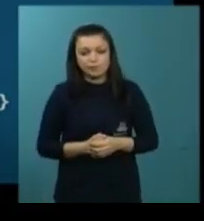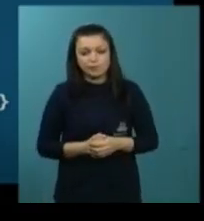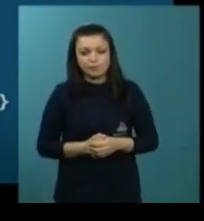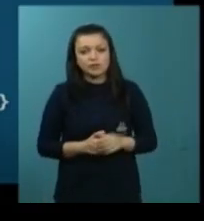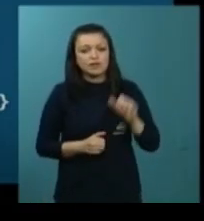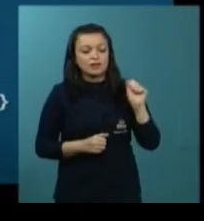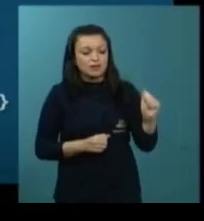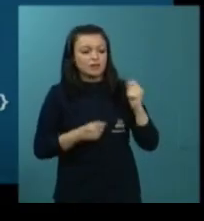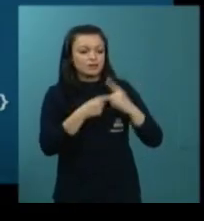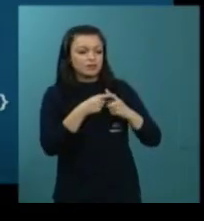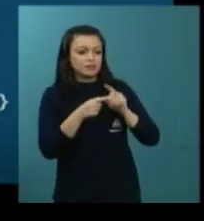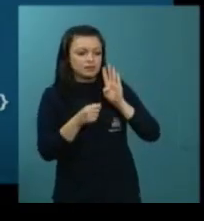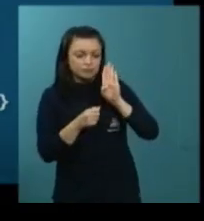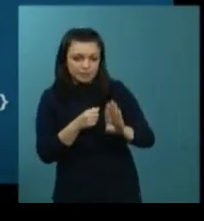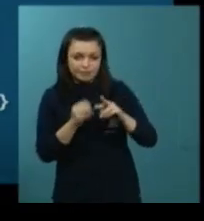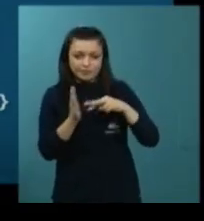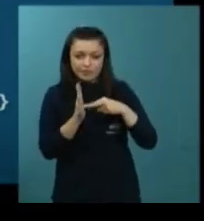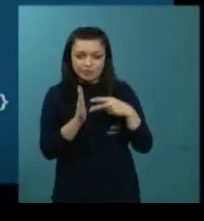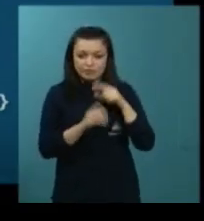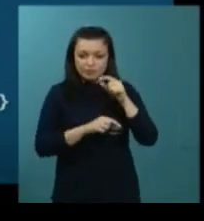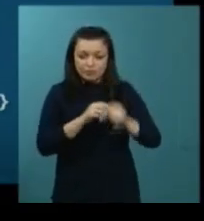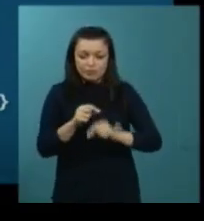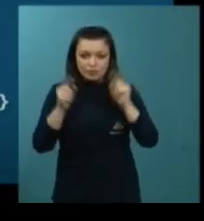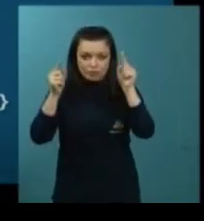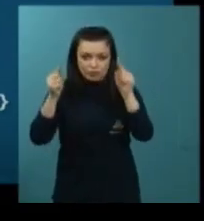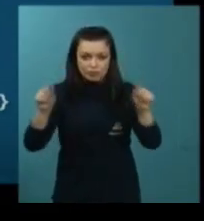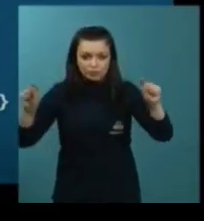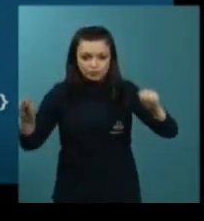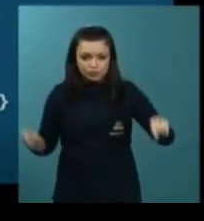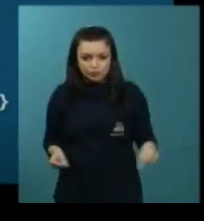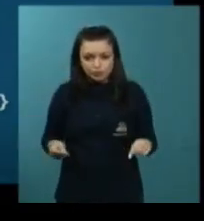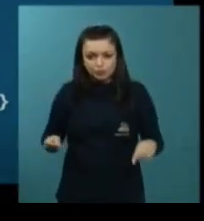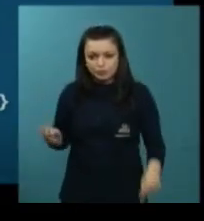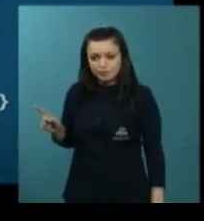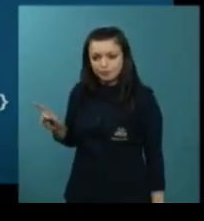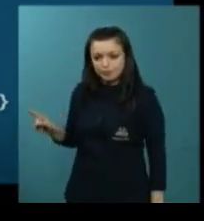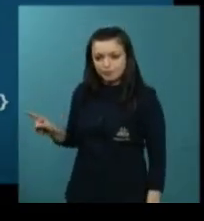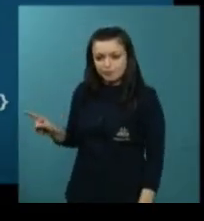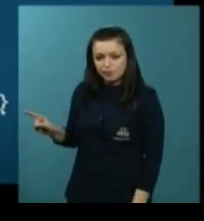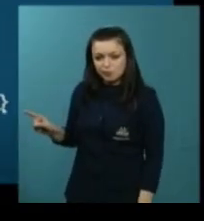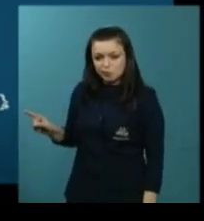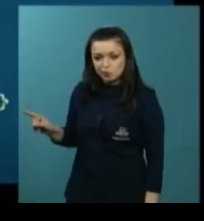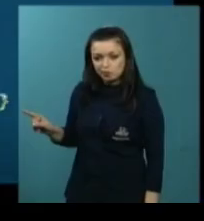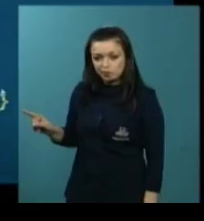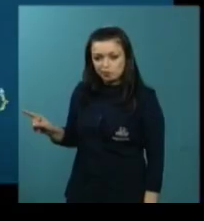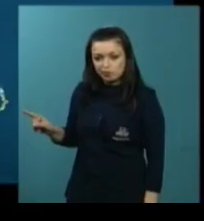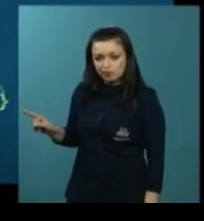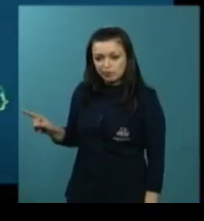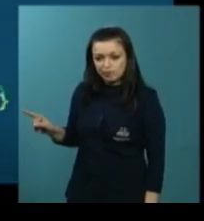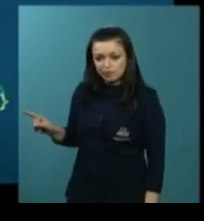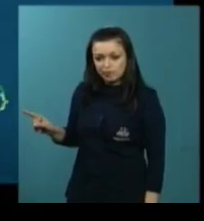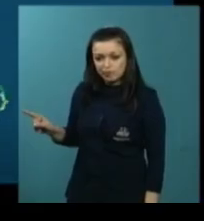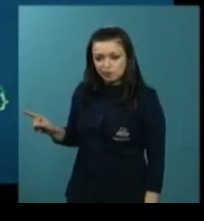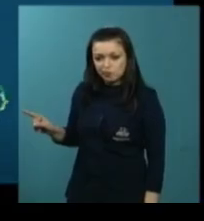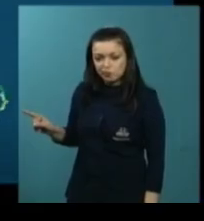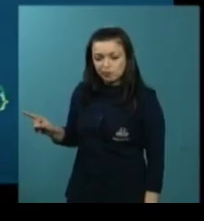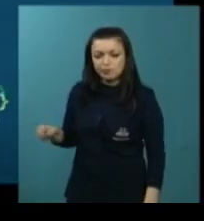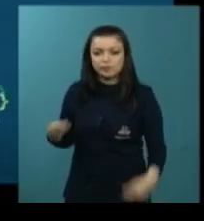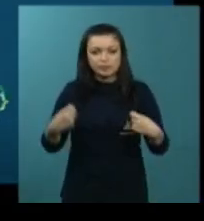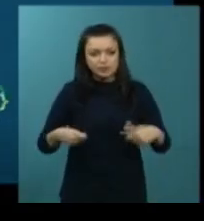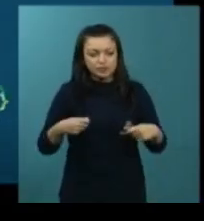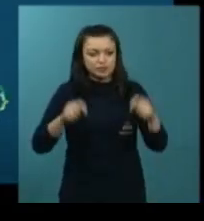Esse A vezes B é um conjunto, portanto, representado dentro de